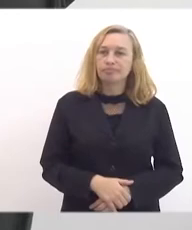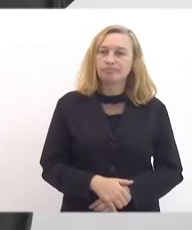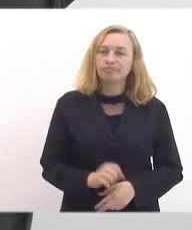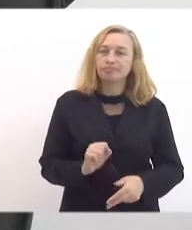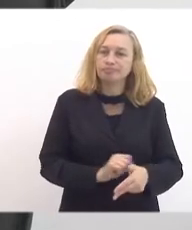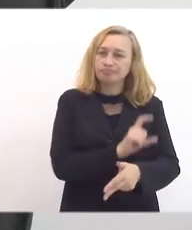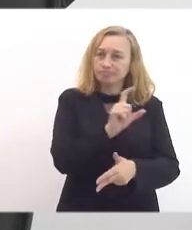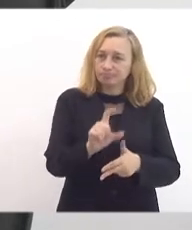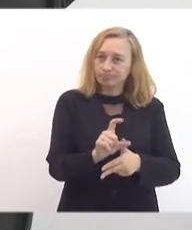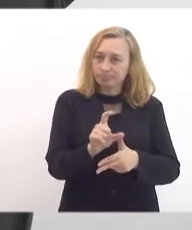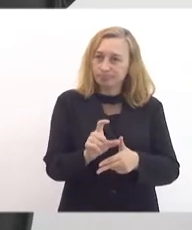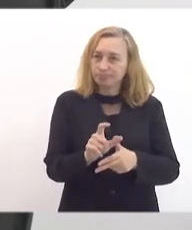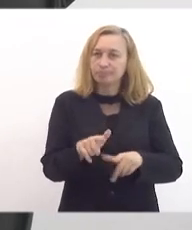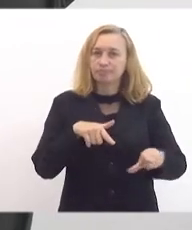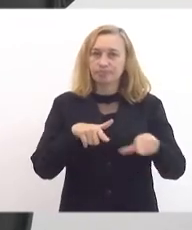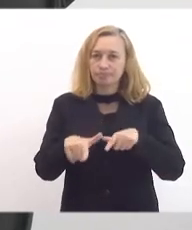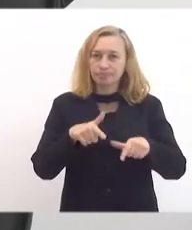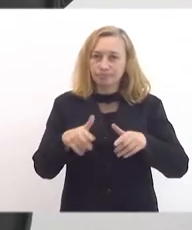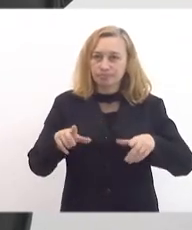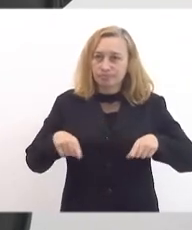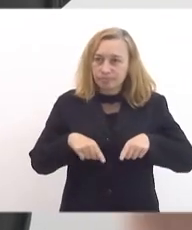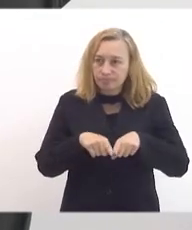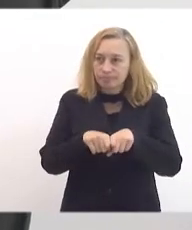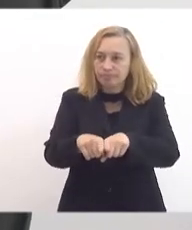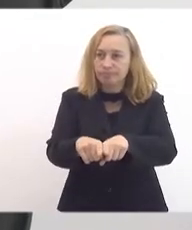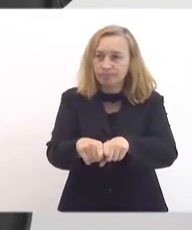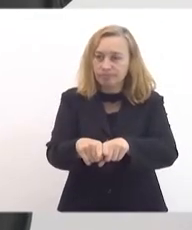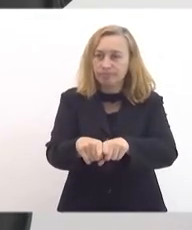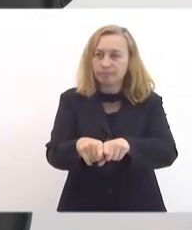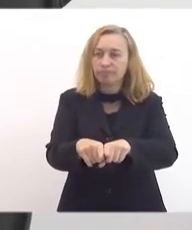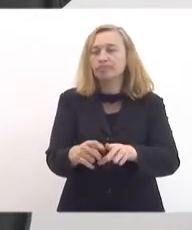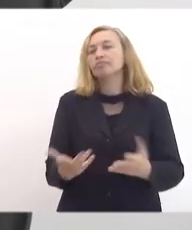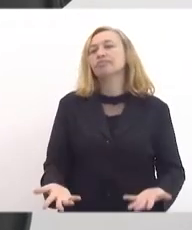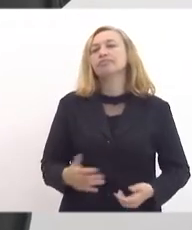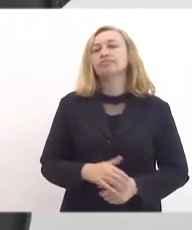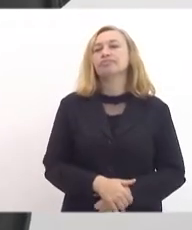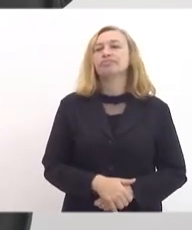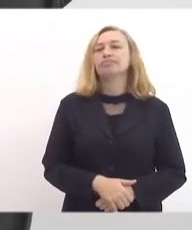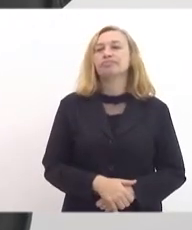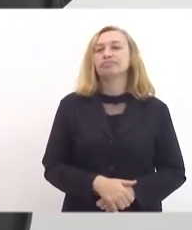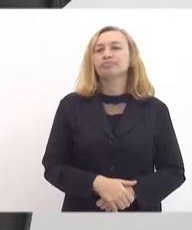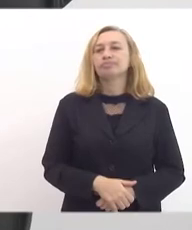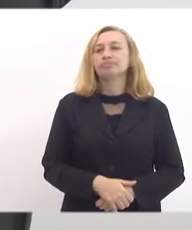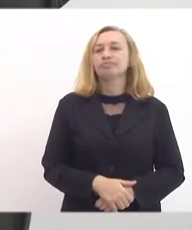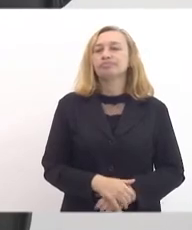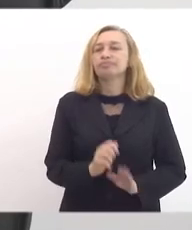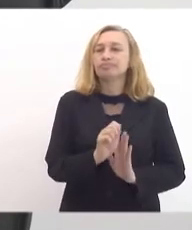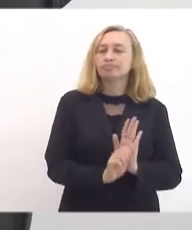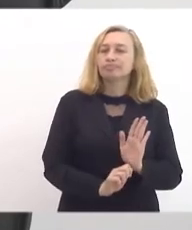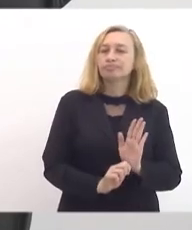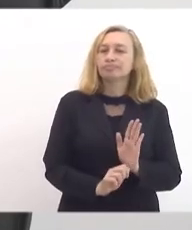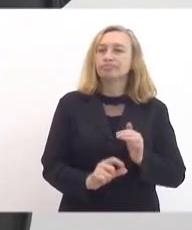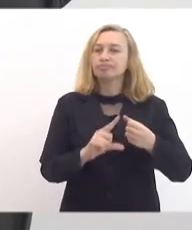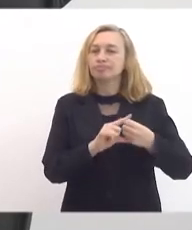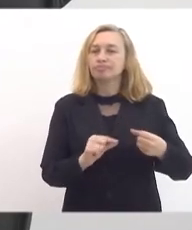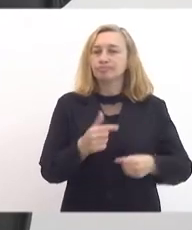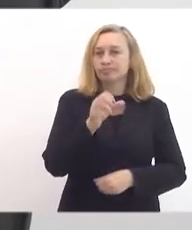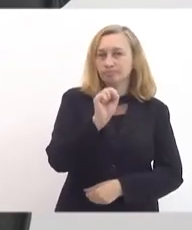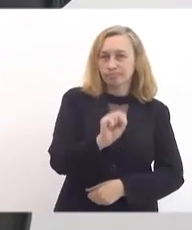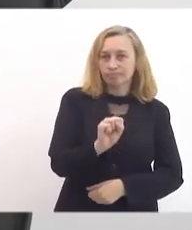Executivo que também trabalhasse nessa direção tem se colocado essa redação do artigo